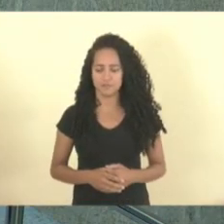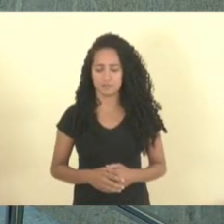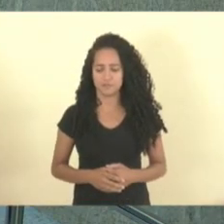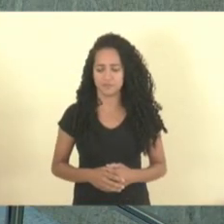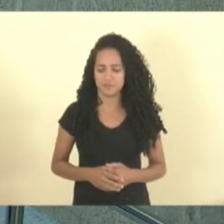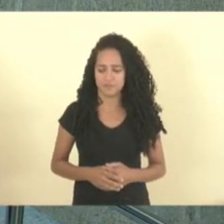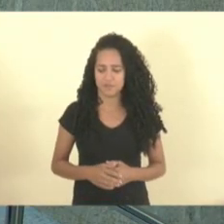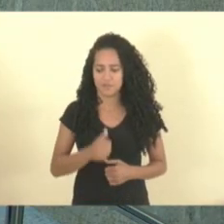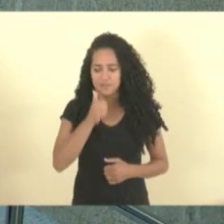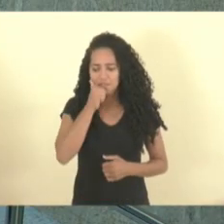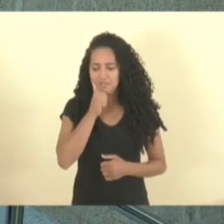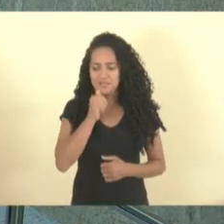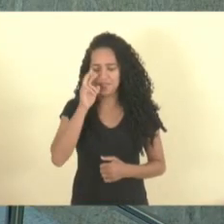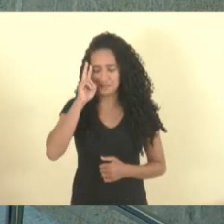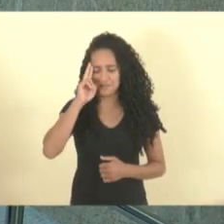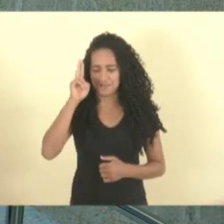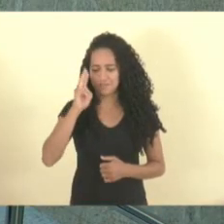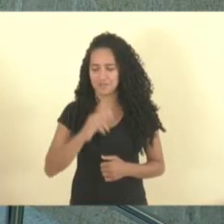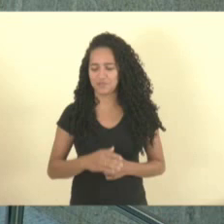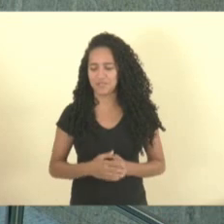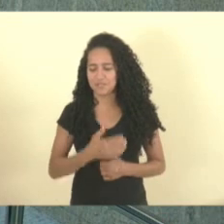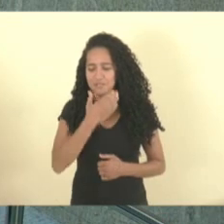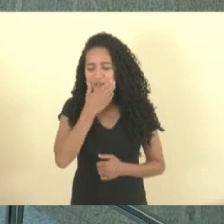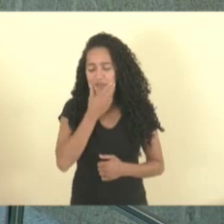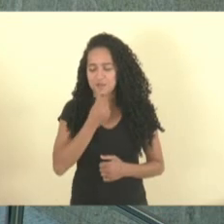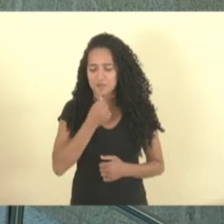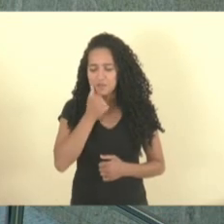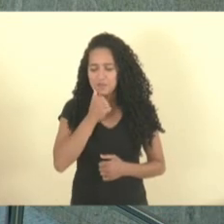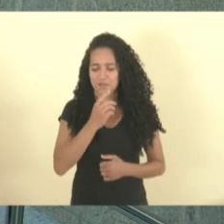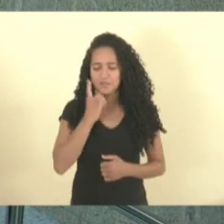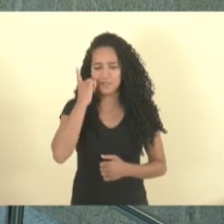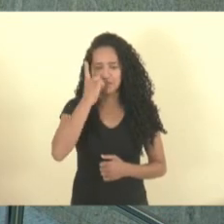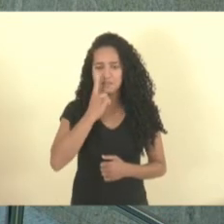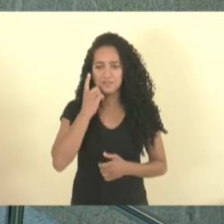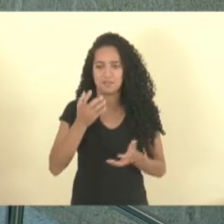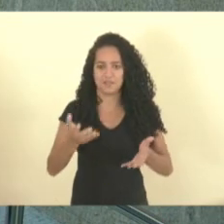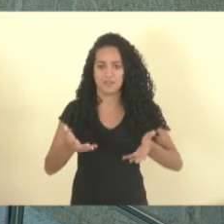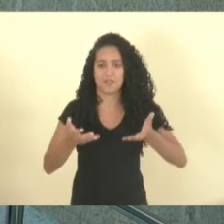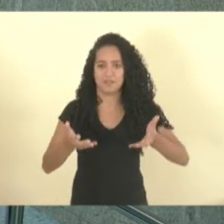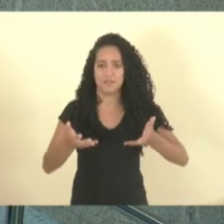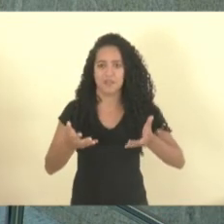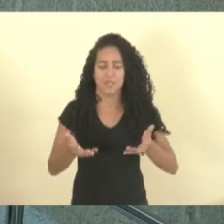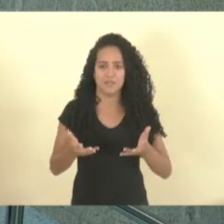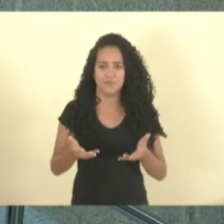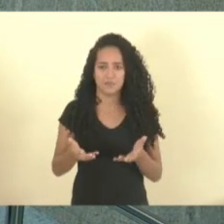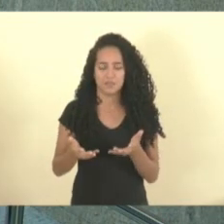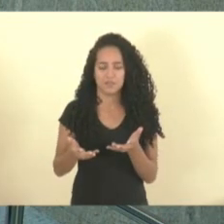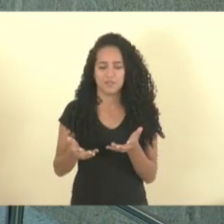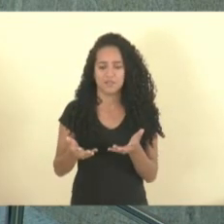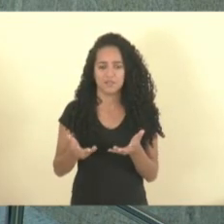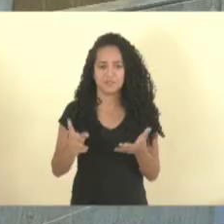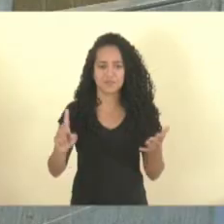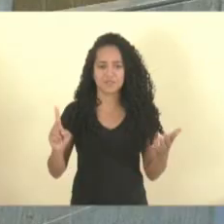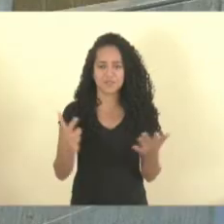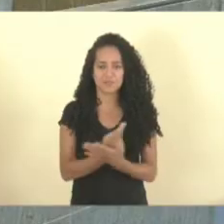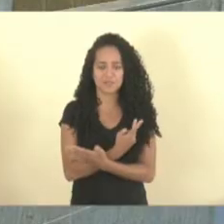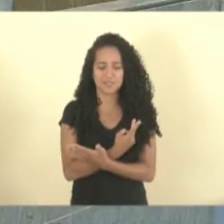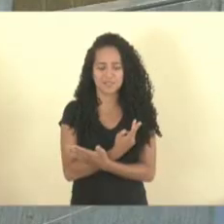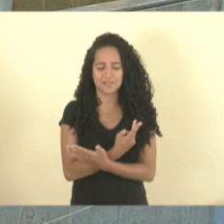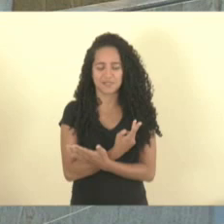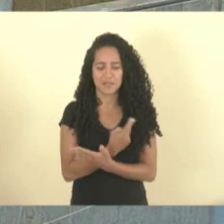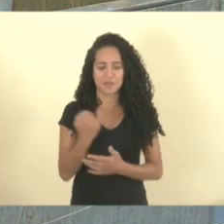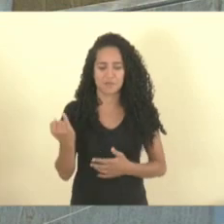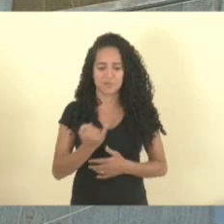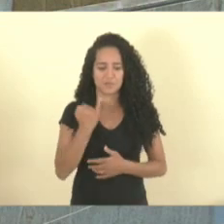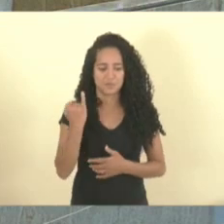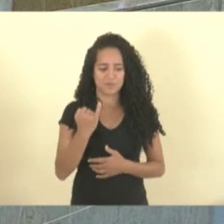Senhoras deputadas e deputados, gostaria de chamar a atenção desta casa para uma demanda importante que